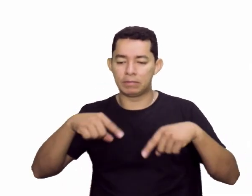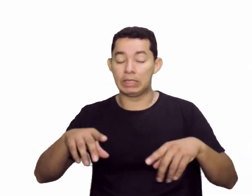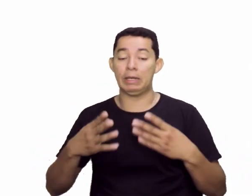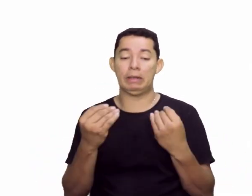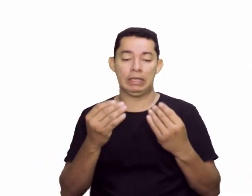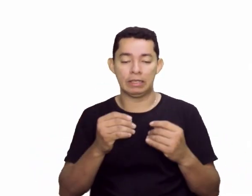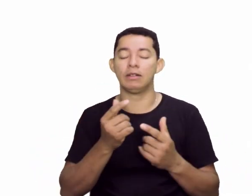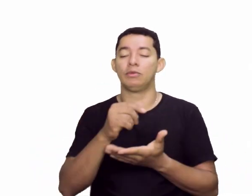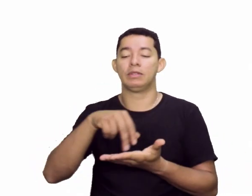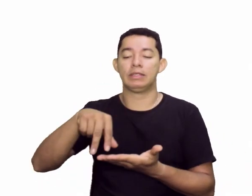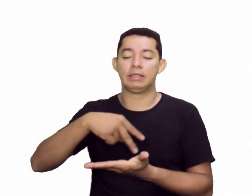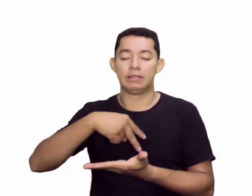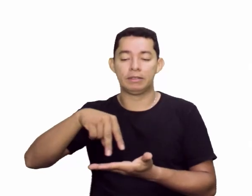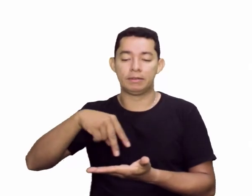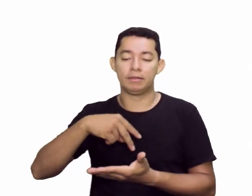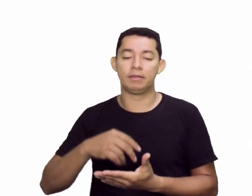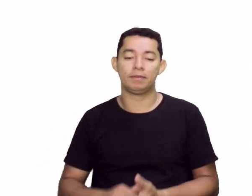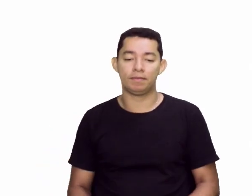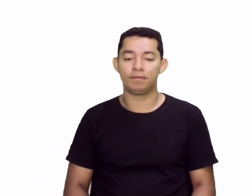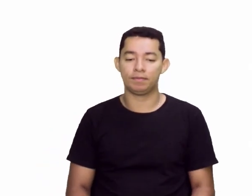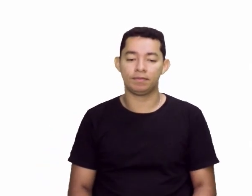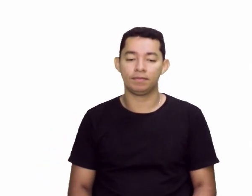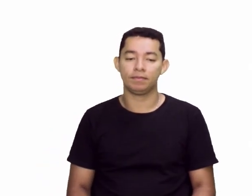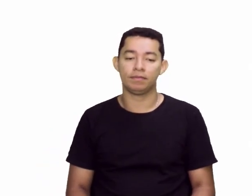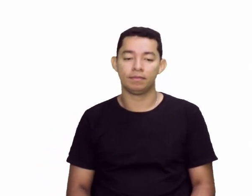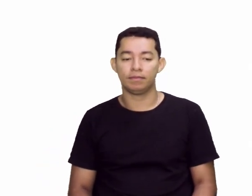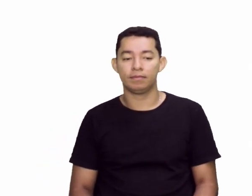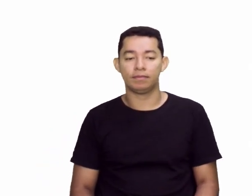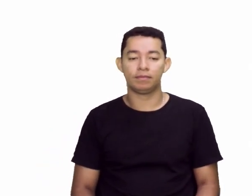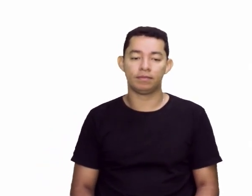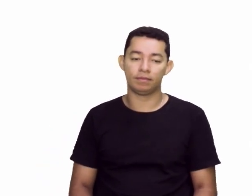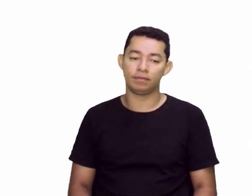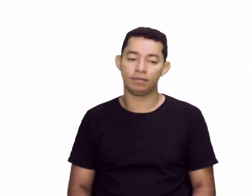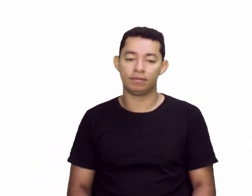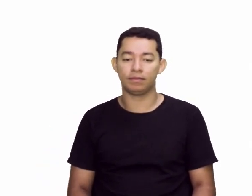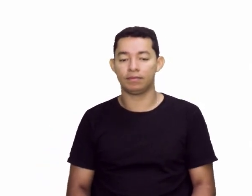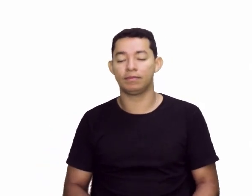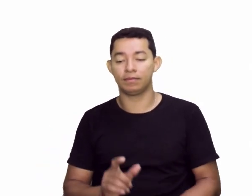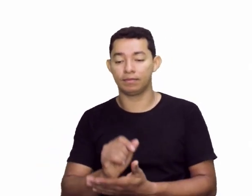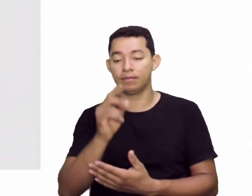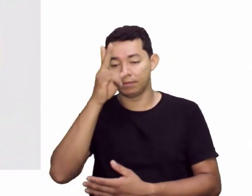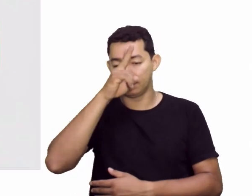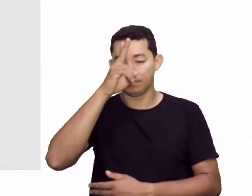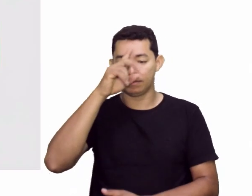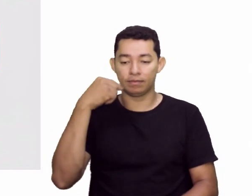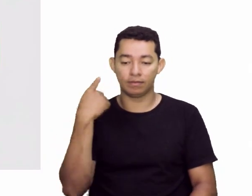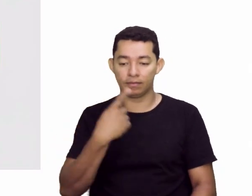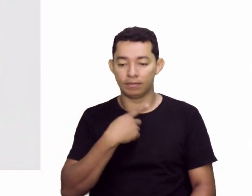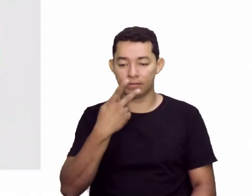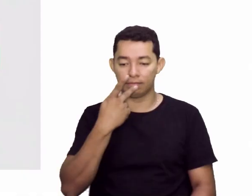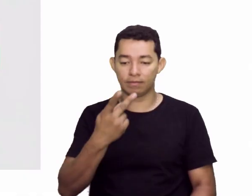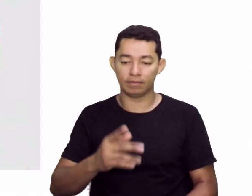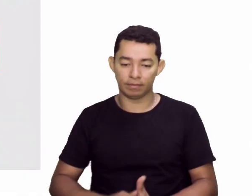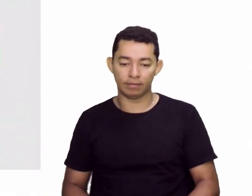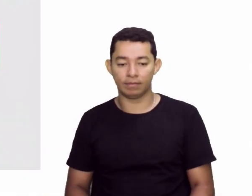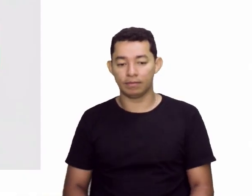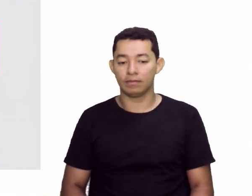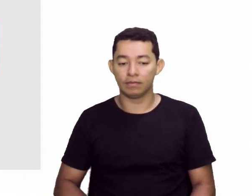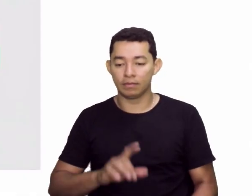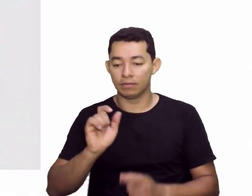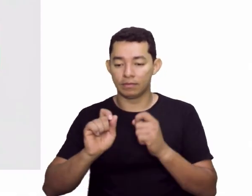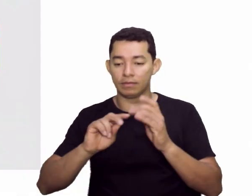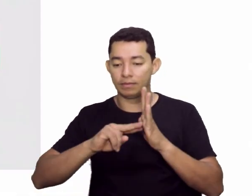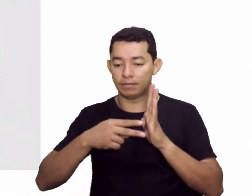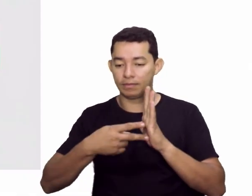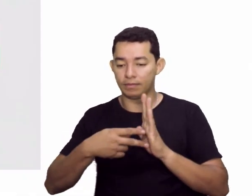Então, do palco à rua, da Grécia à Amazônia, é a história que nós vamos contar. Então, o que é o teatro? É